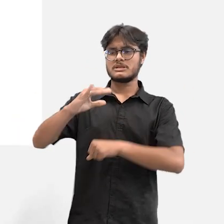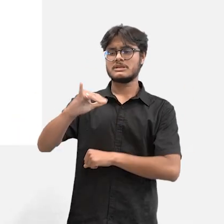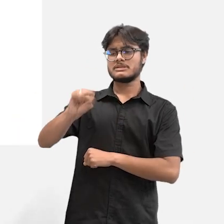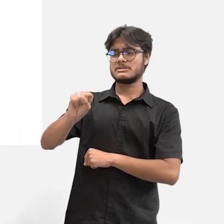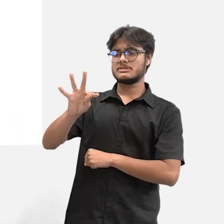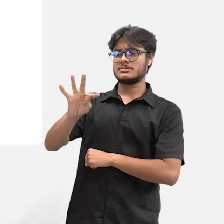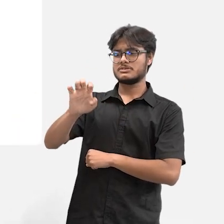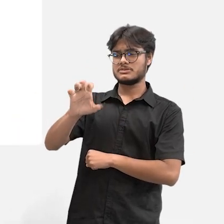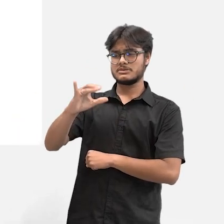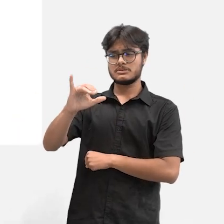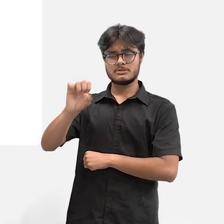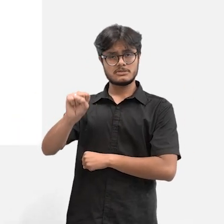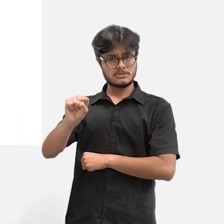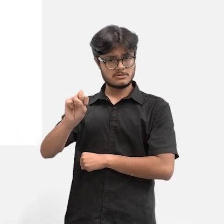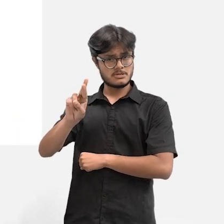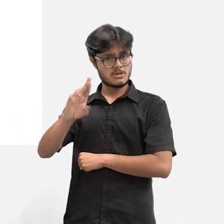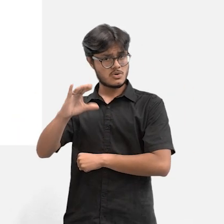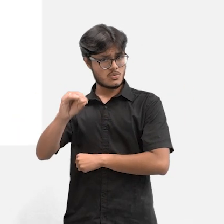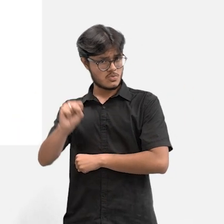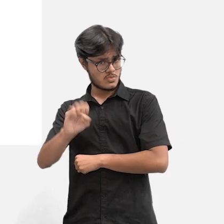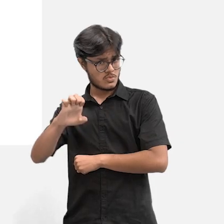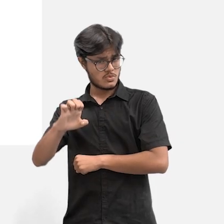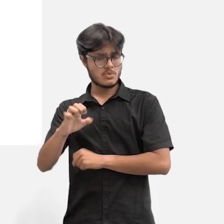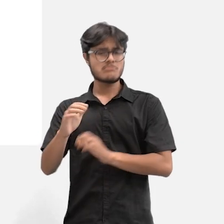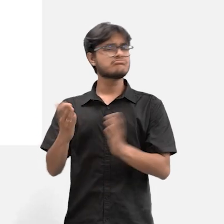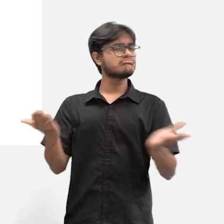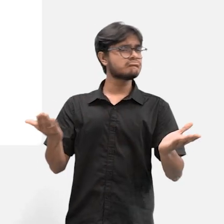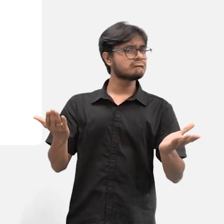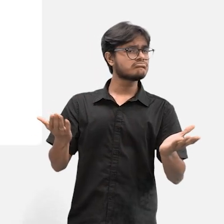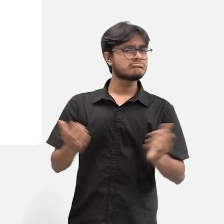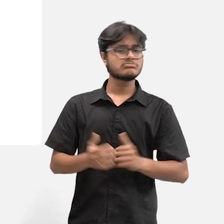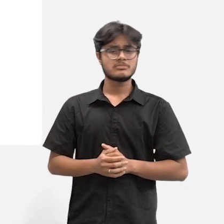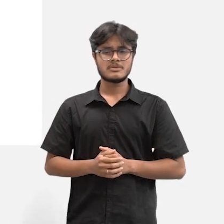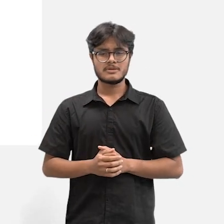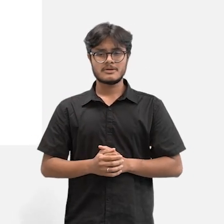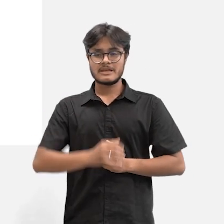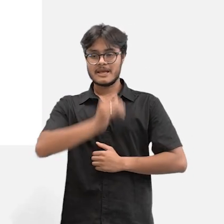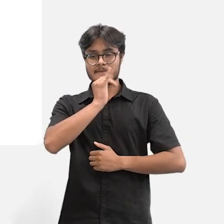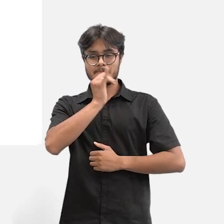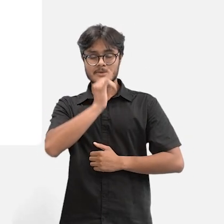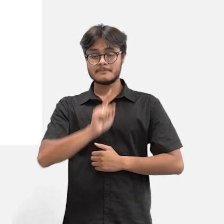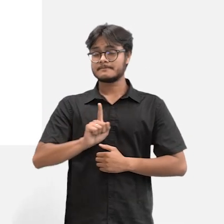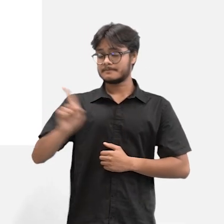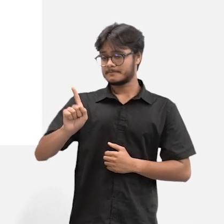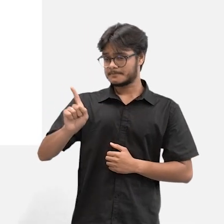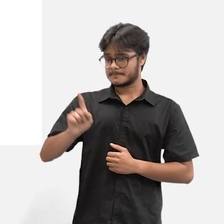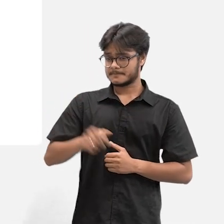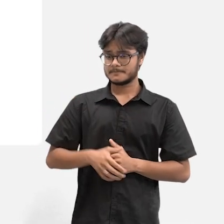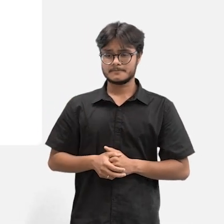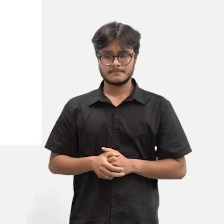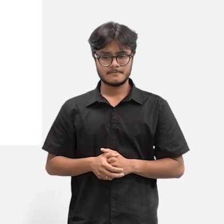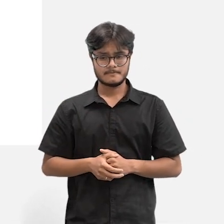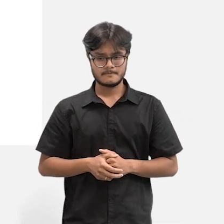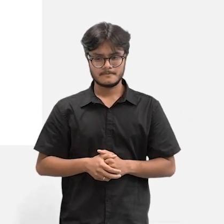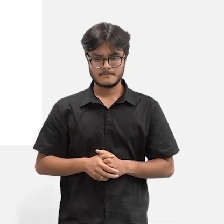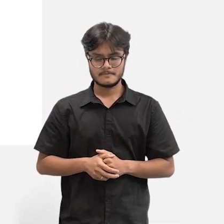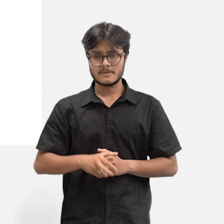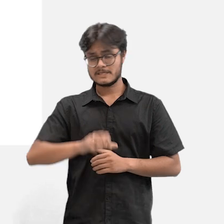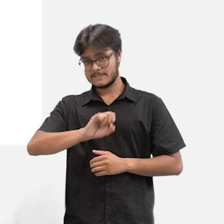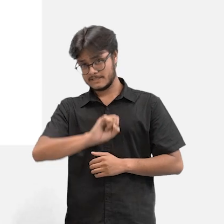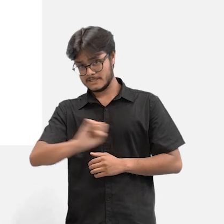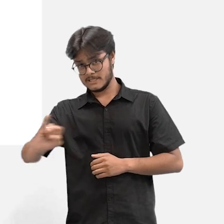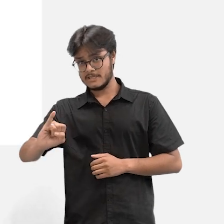cisticercose? Gente, o ser humano vai ter cisticercose quando acontecer isso daqui. Olha só bem para cá agora. Quando, por